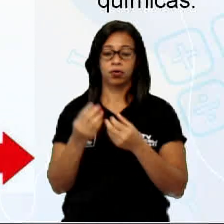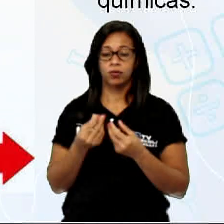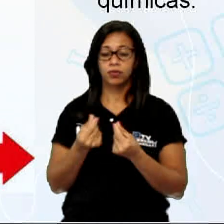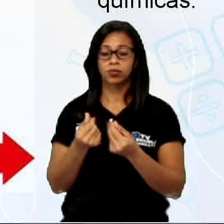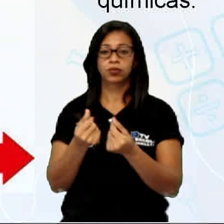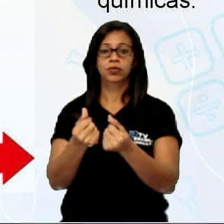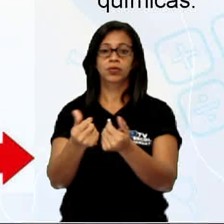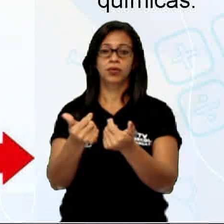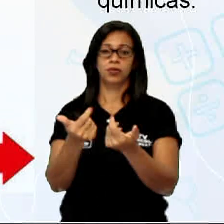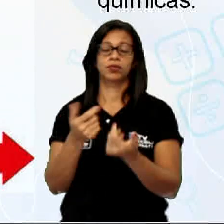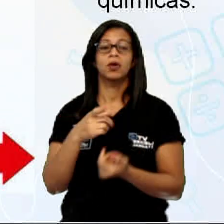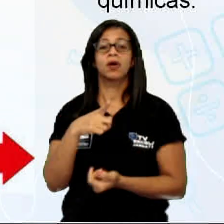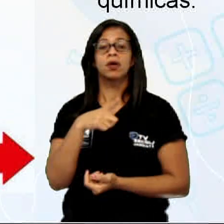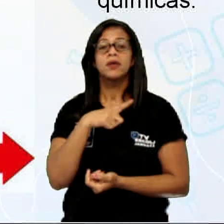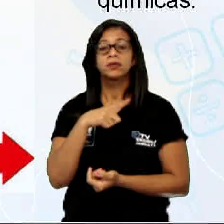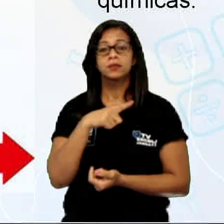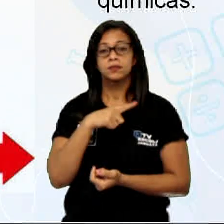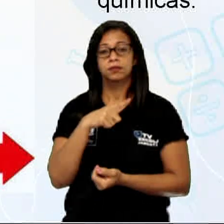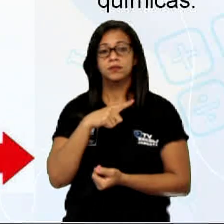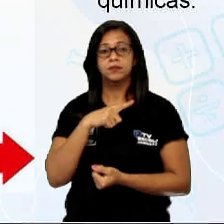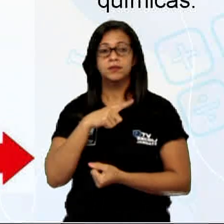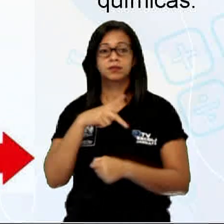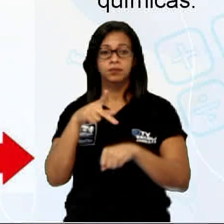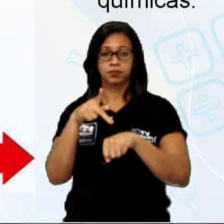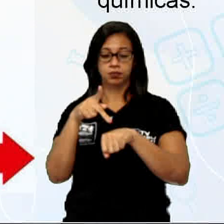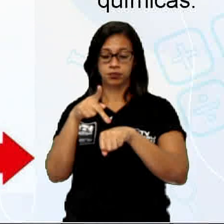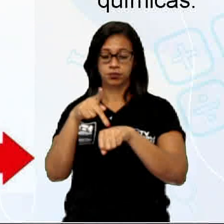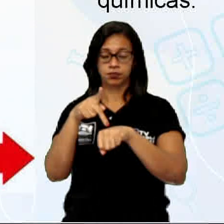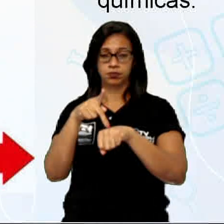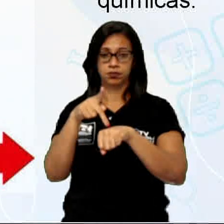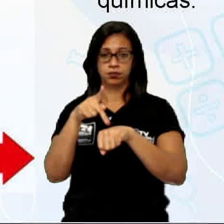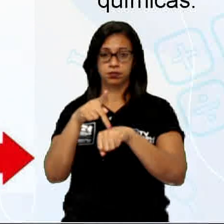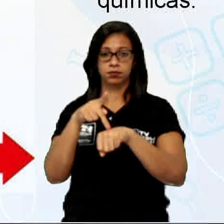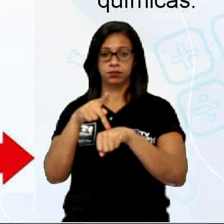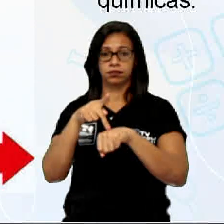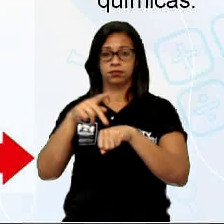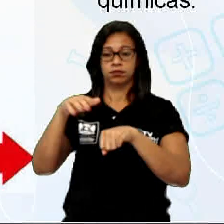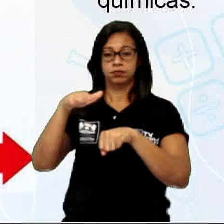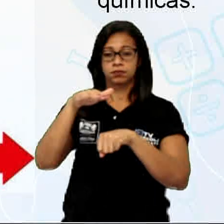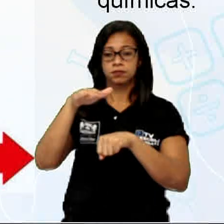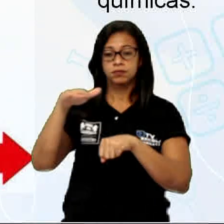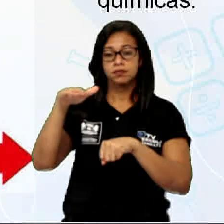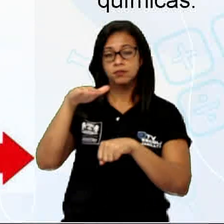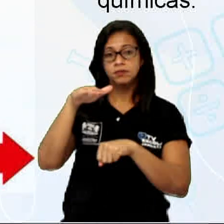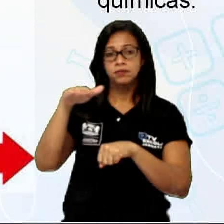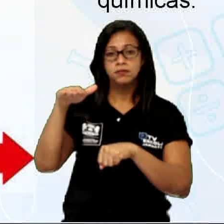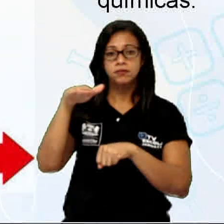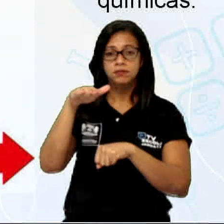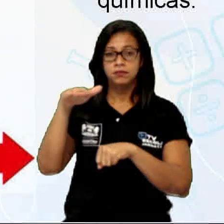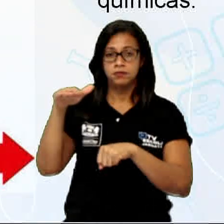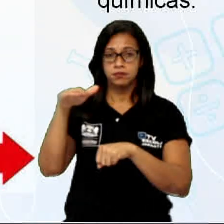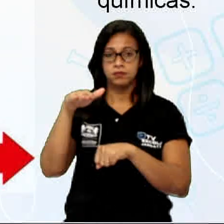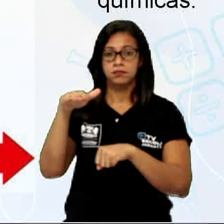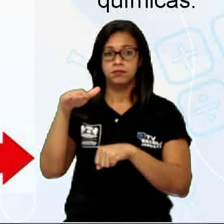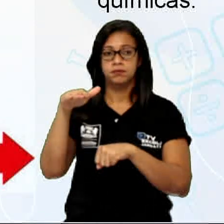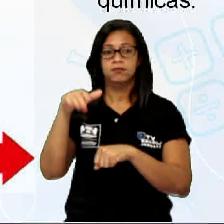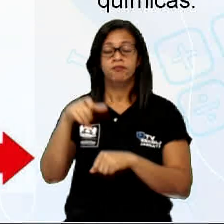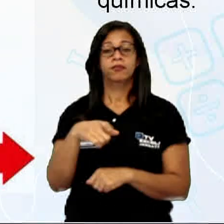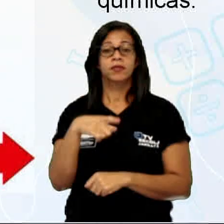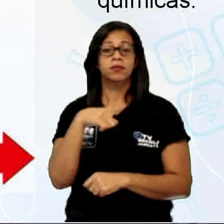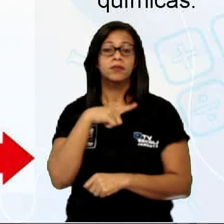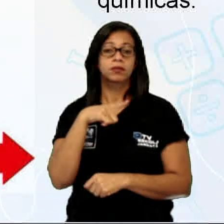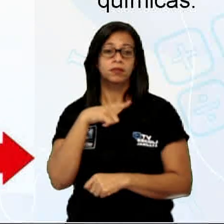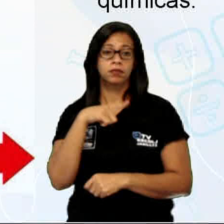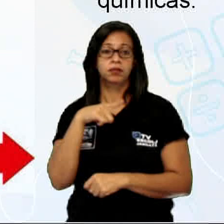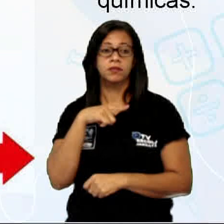rocha matriz, que sofre com o intemperismo. O que é o intemperismo? É